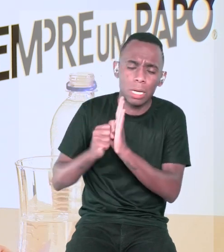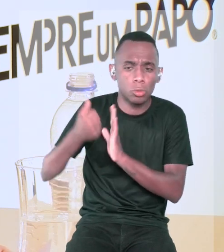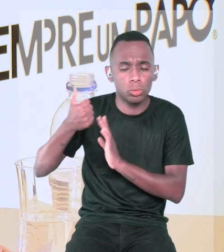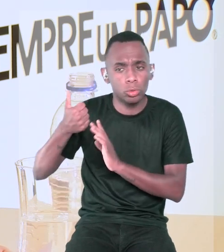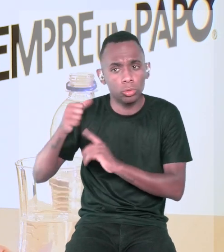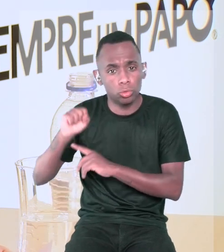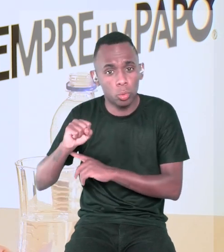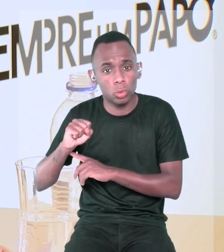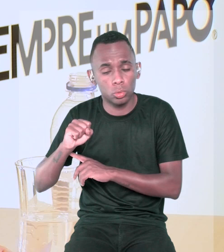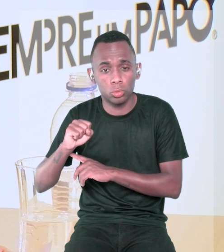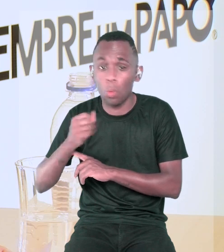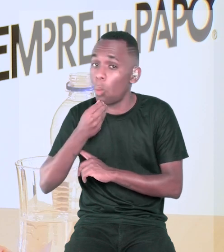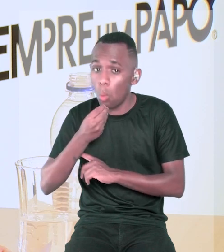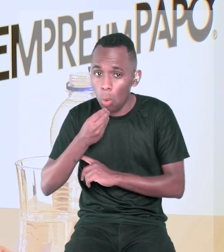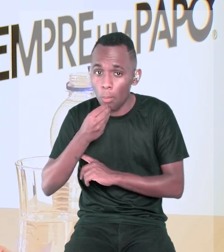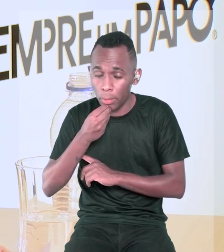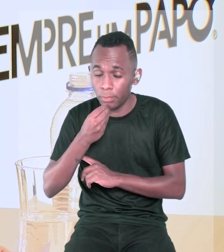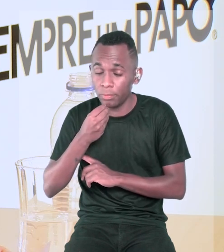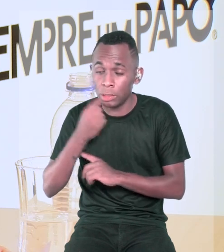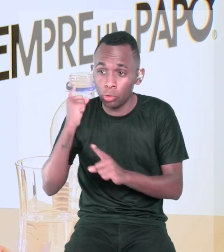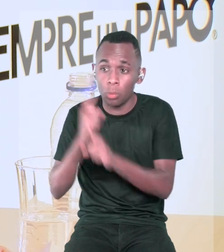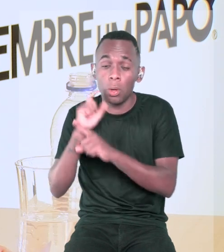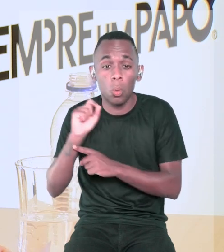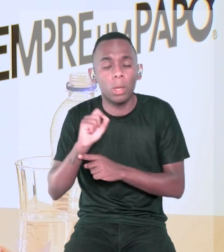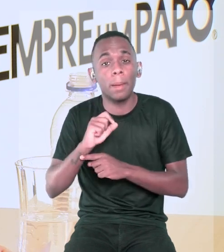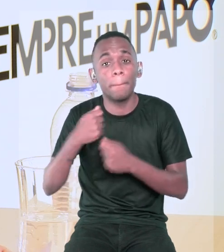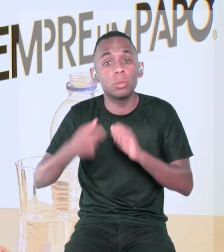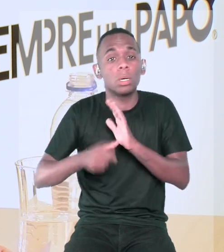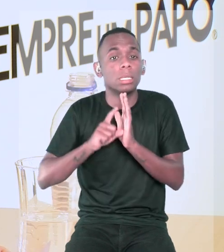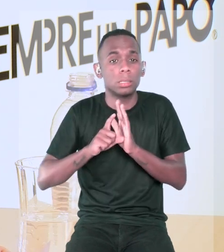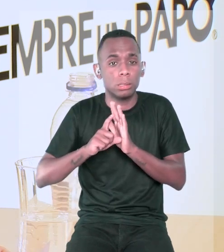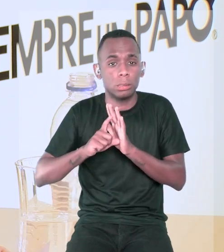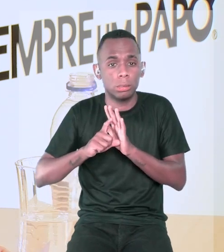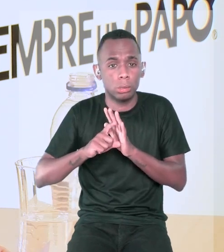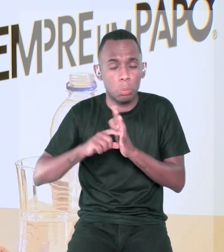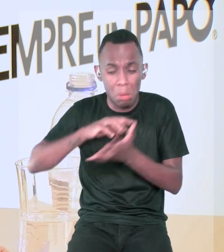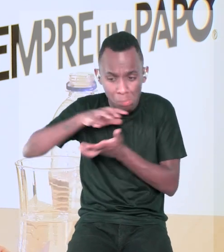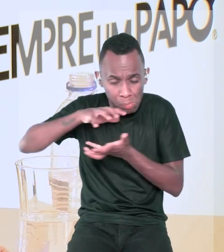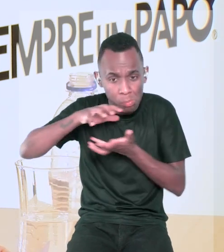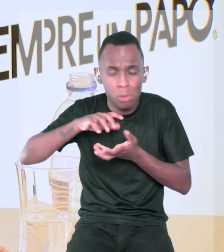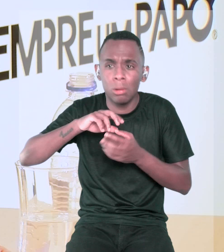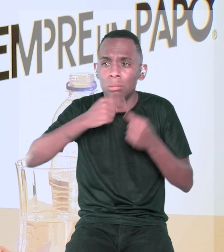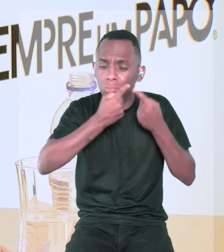XVIII. Jean-Jacques chegou à sua descoberta, são palavras da Hannah Arendt, mediante uma rebelião. Mas não